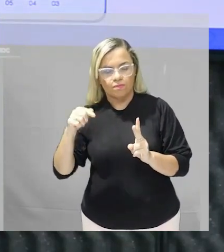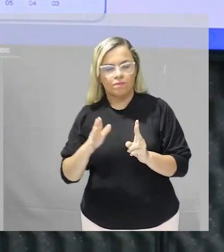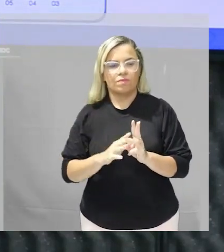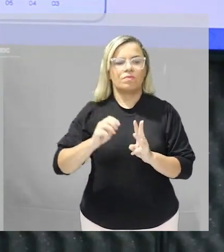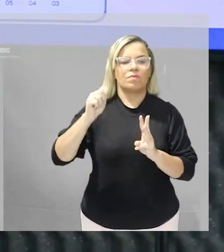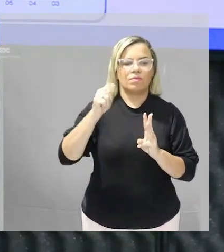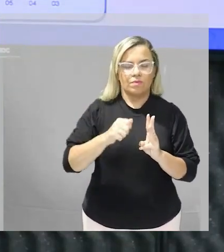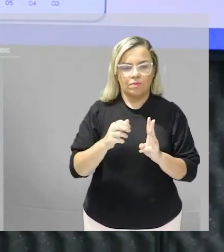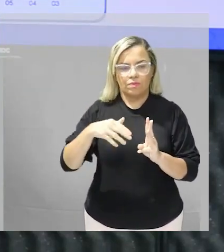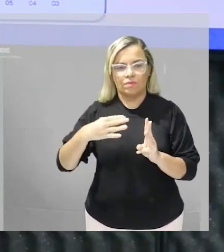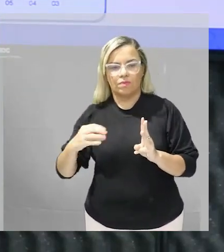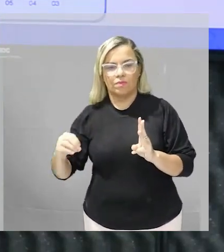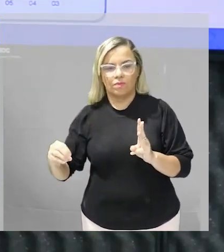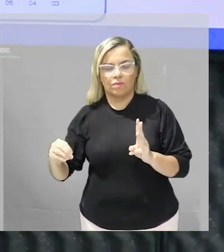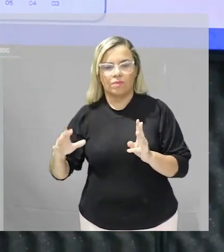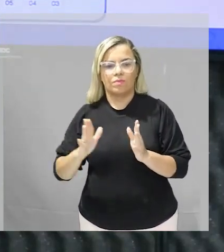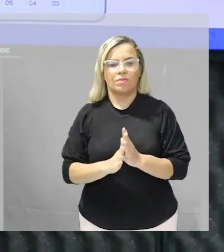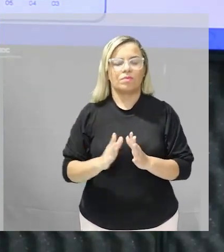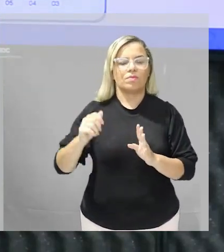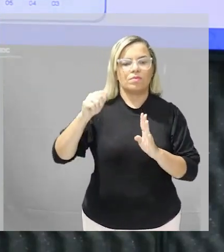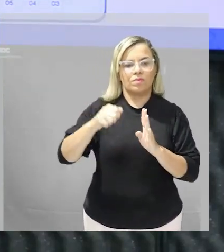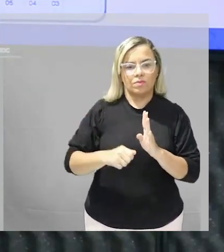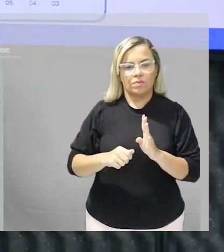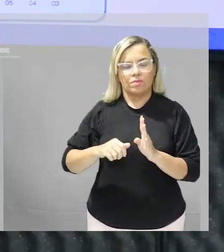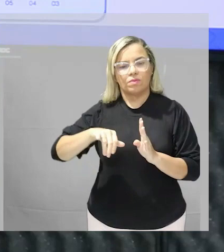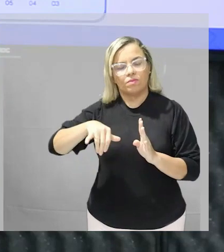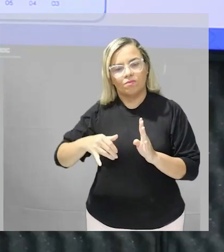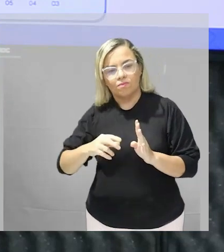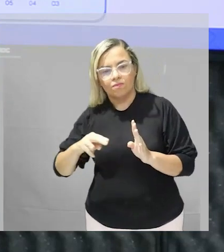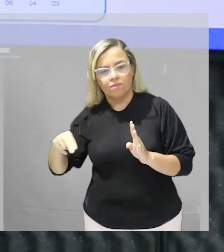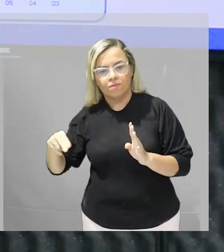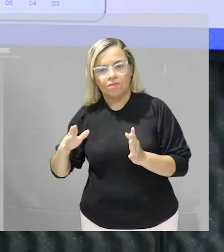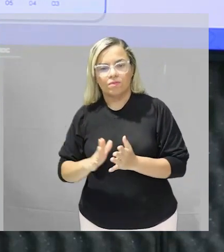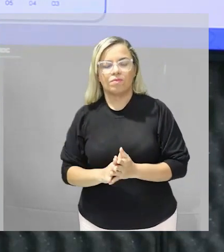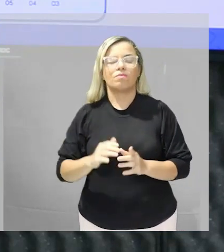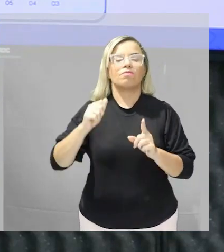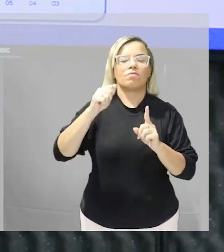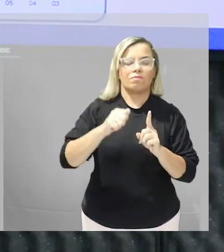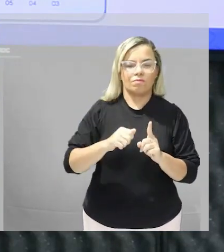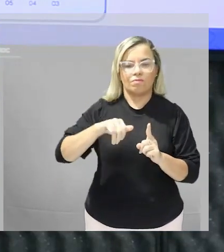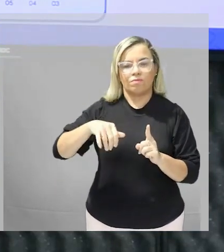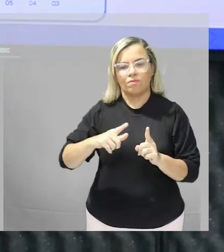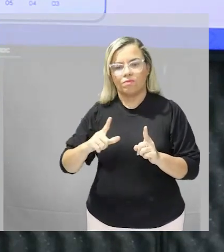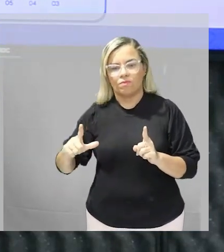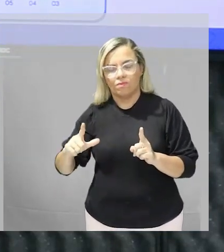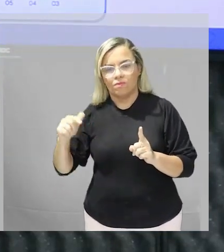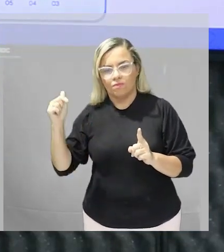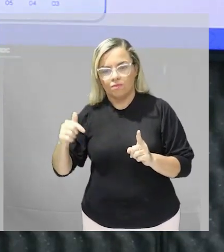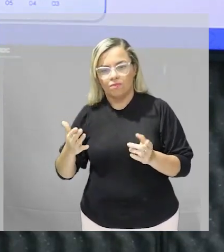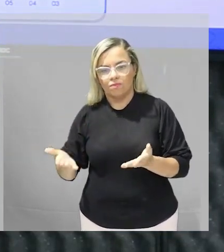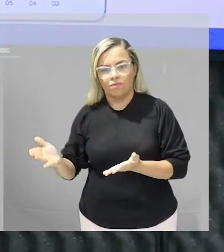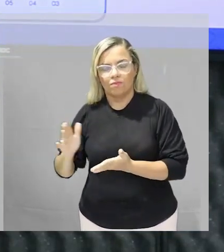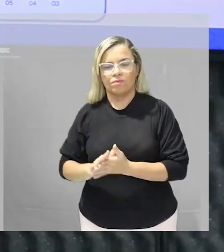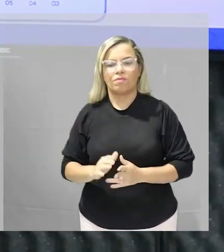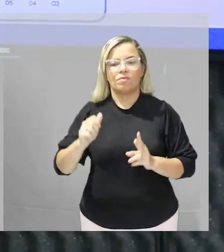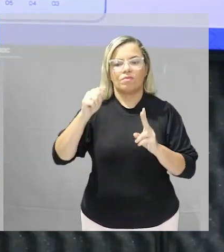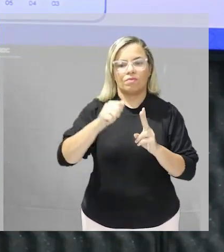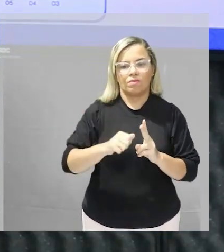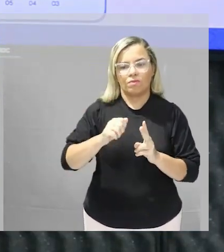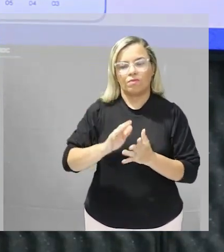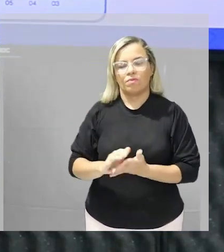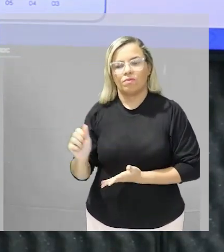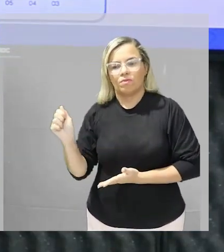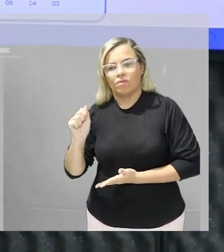Maio mês 5 Junho mês 6 Julho mês 7 e